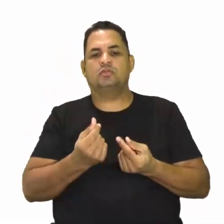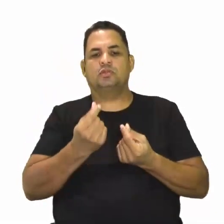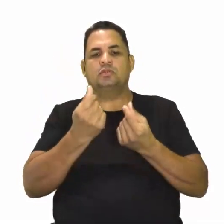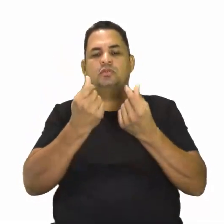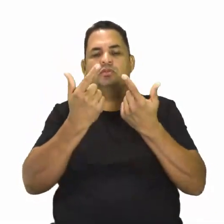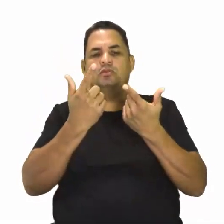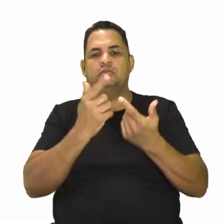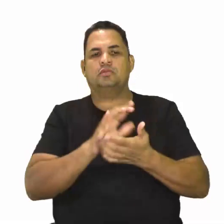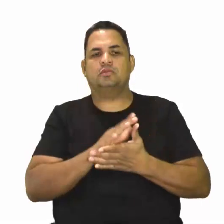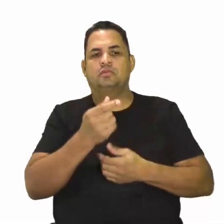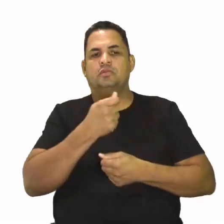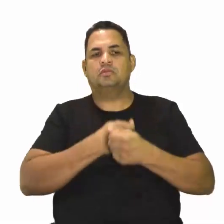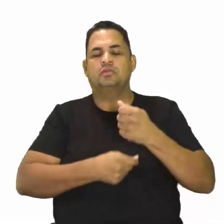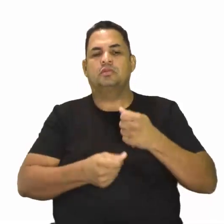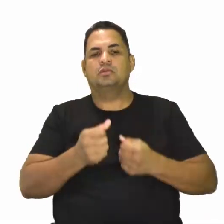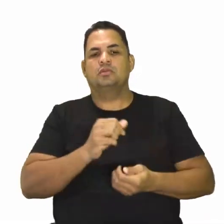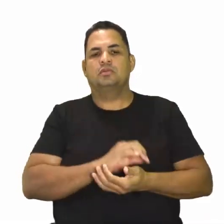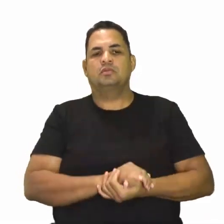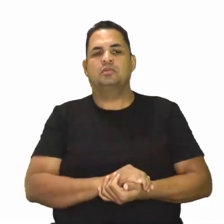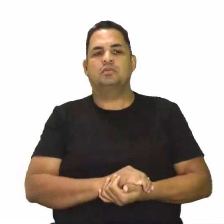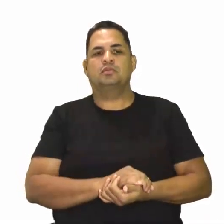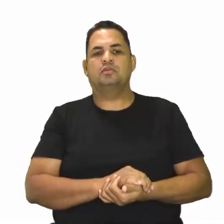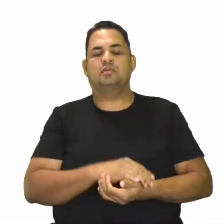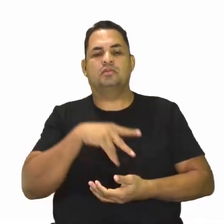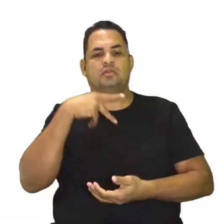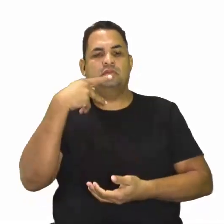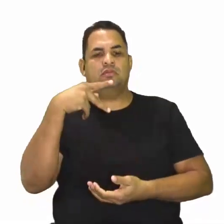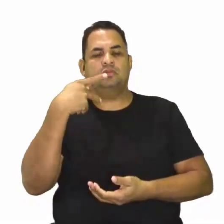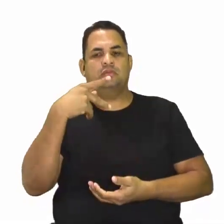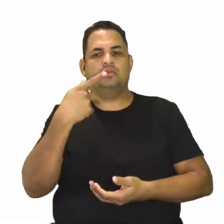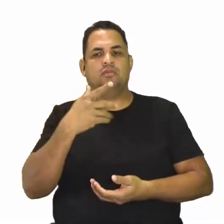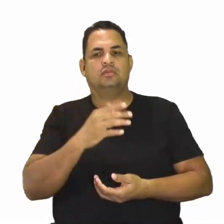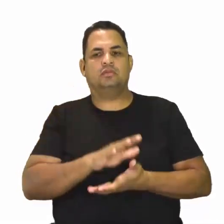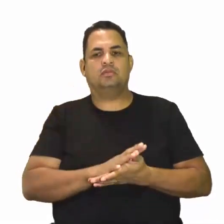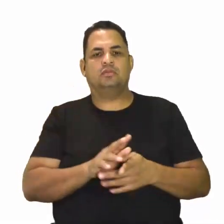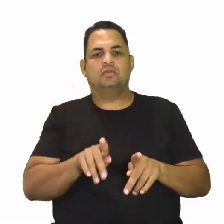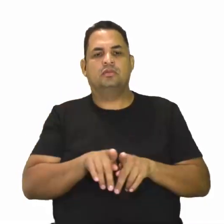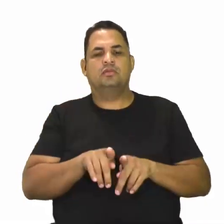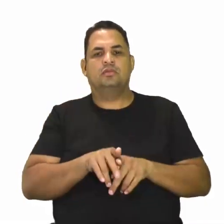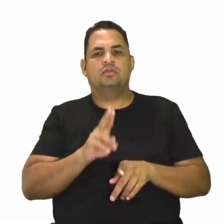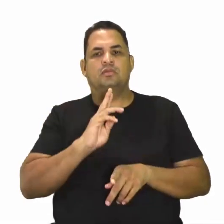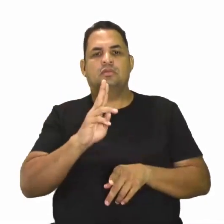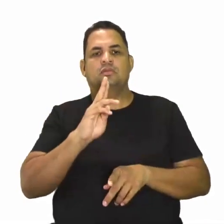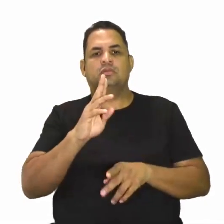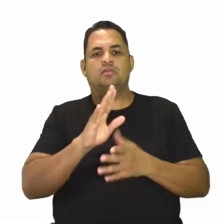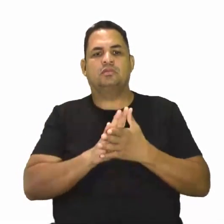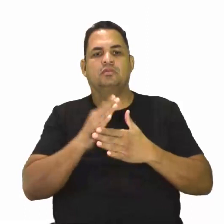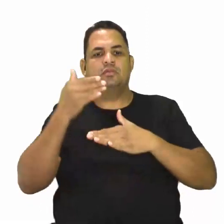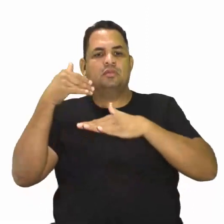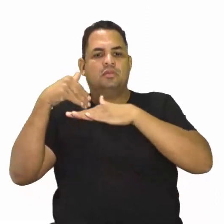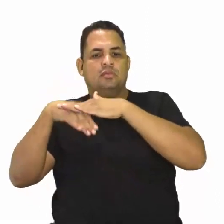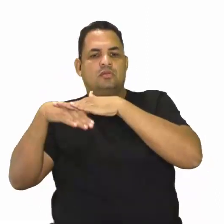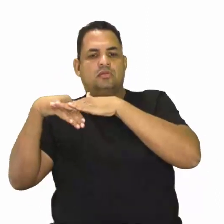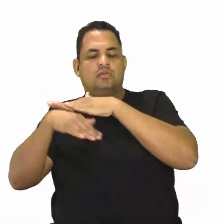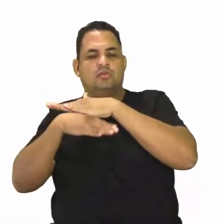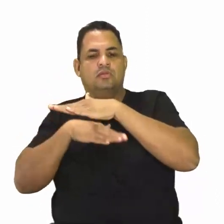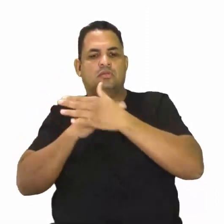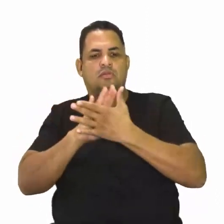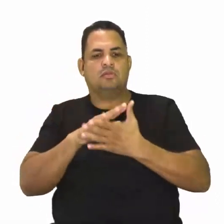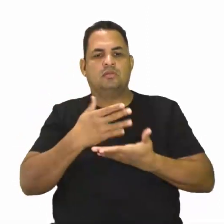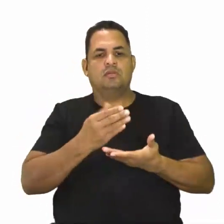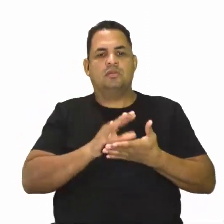econômicas. Falamos do que também, professor? Falamos aí, ó, sobre o processo de armazenagem. Nós vamos ver,